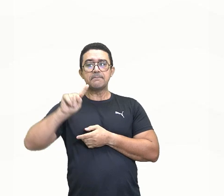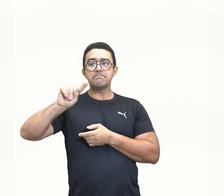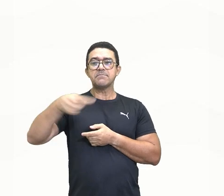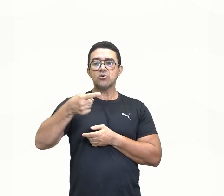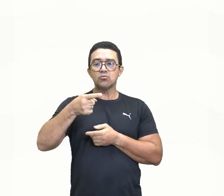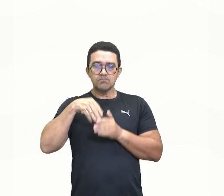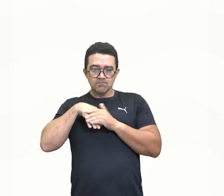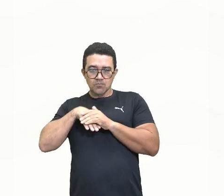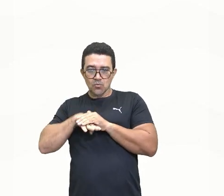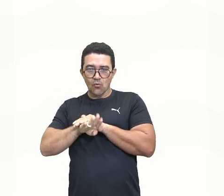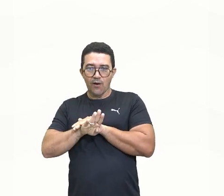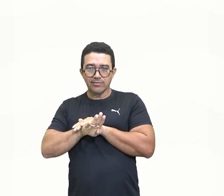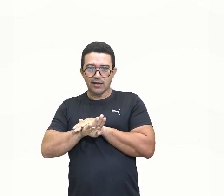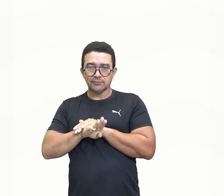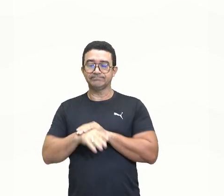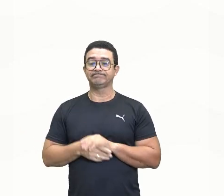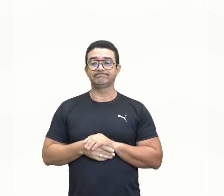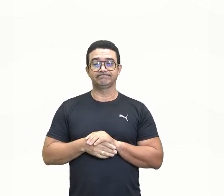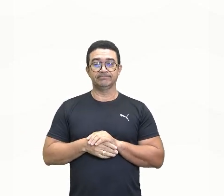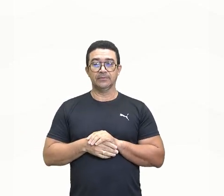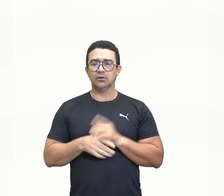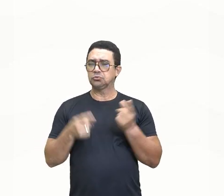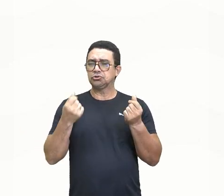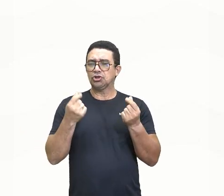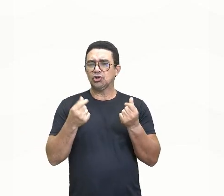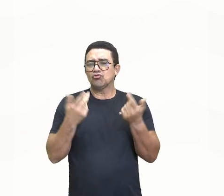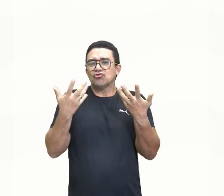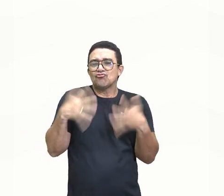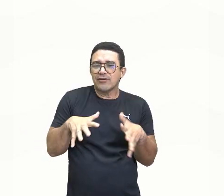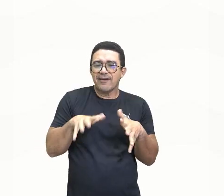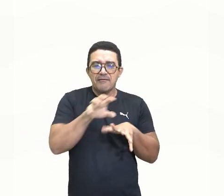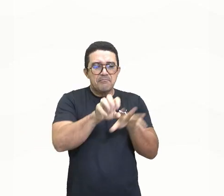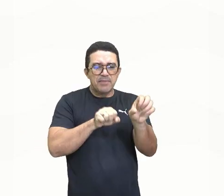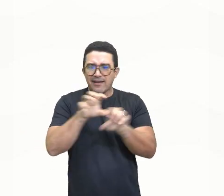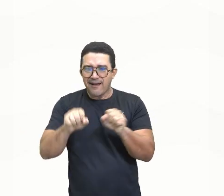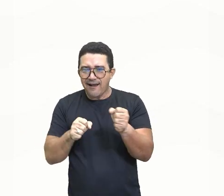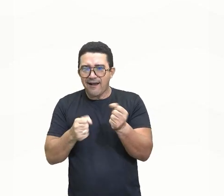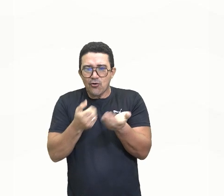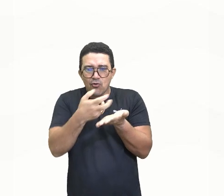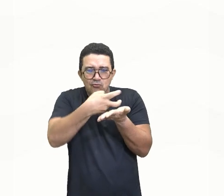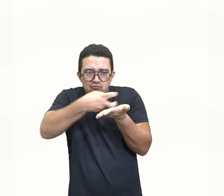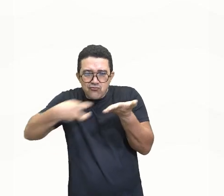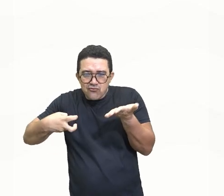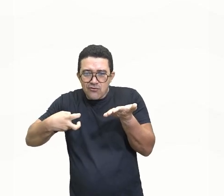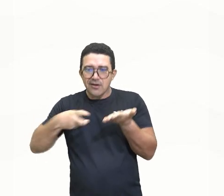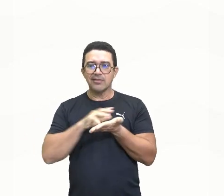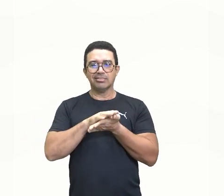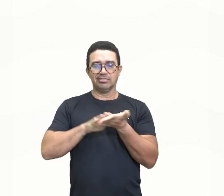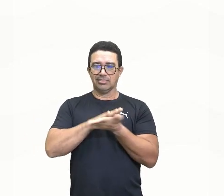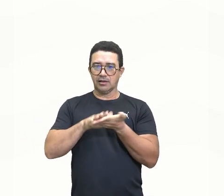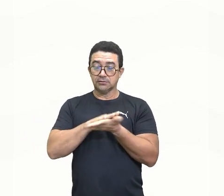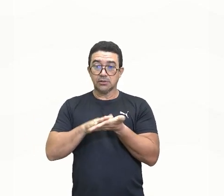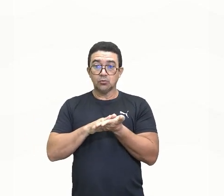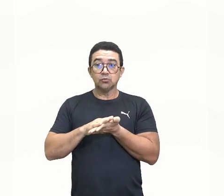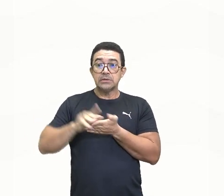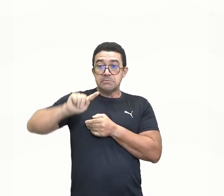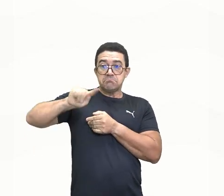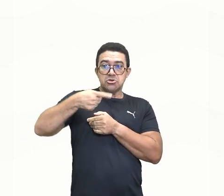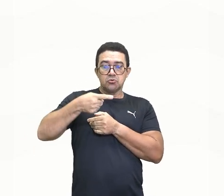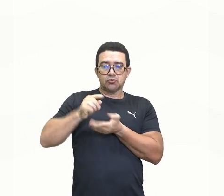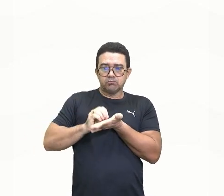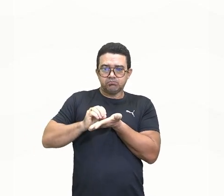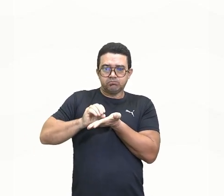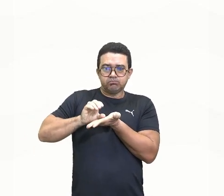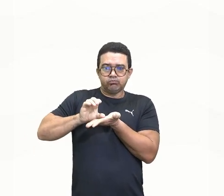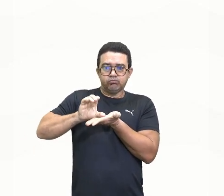para guardar. Um dinheiro que você não pretende mexer nos próximos meses. Para fazer esse valor crescer, você escolhe uma aplicação